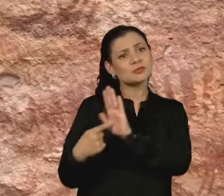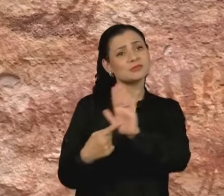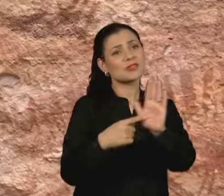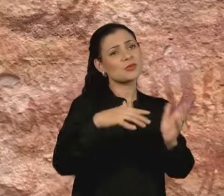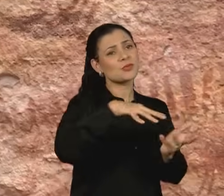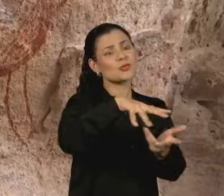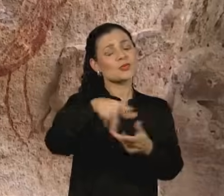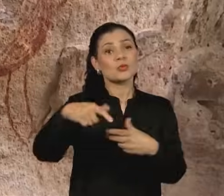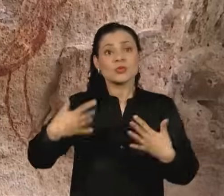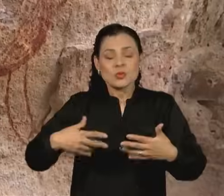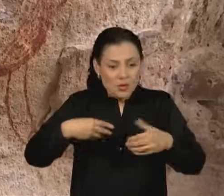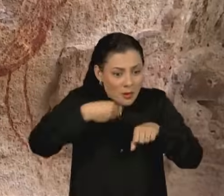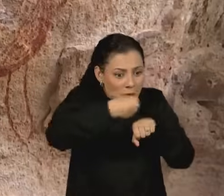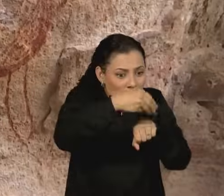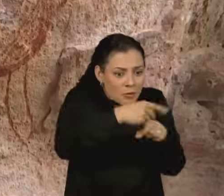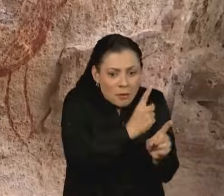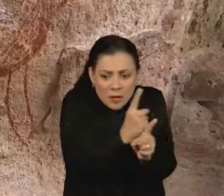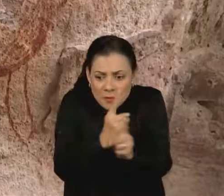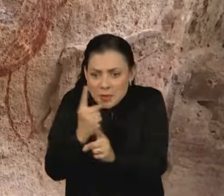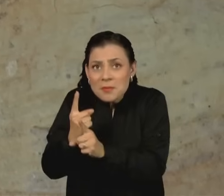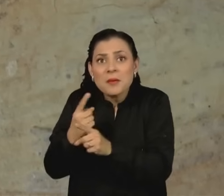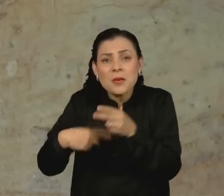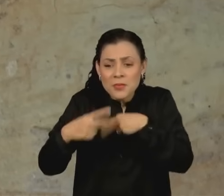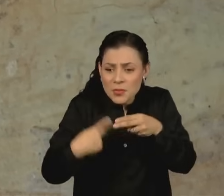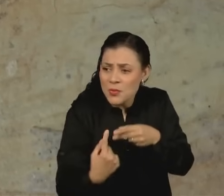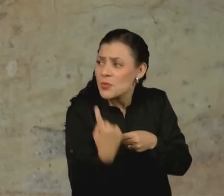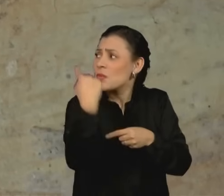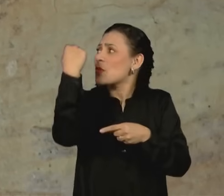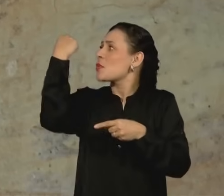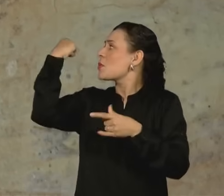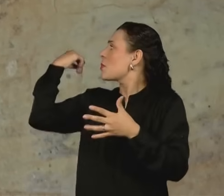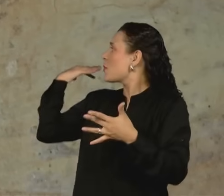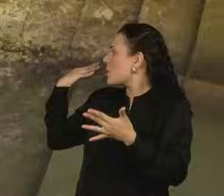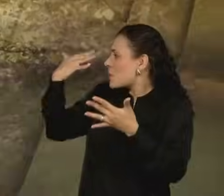os tesouros da nossa pré-história.